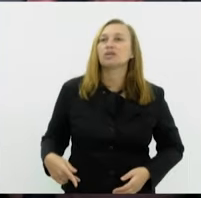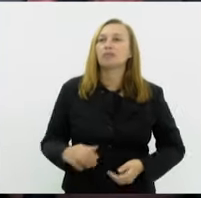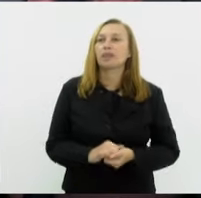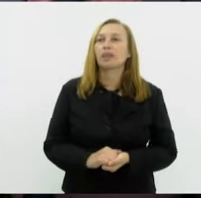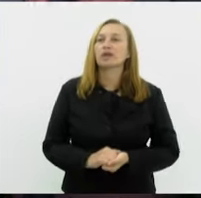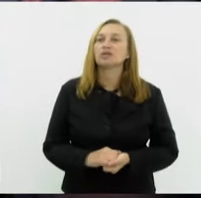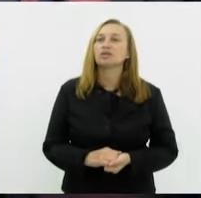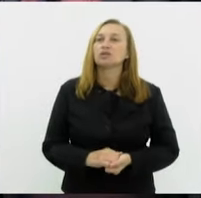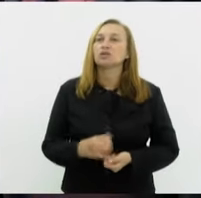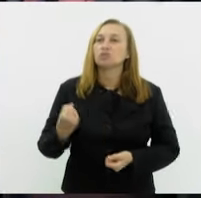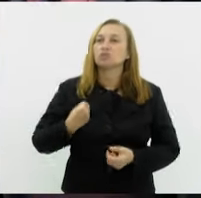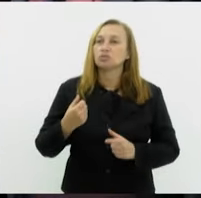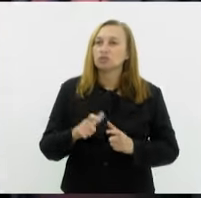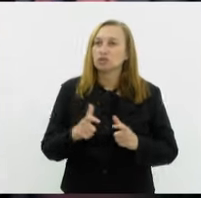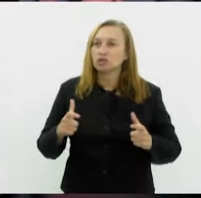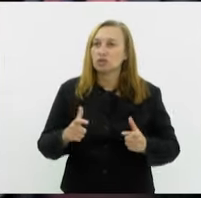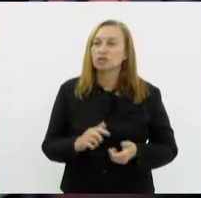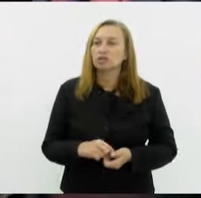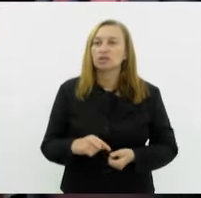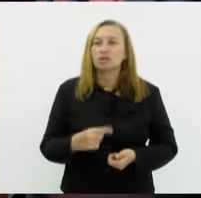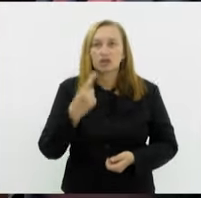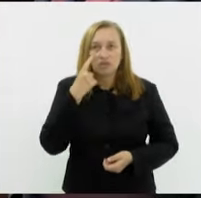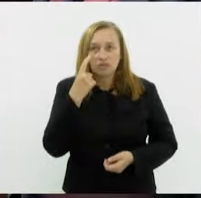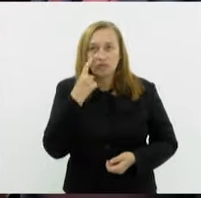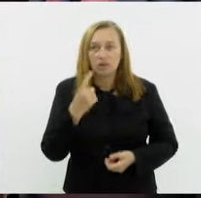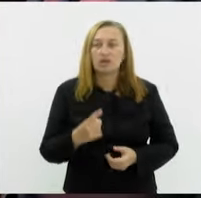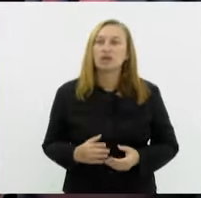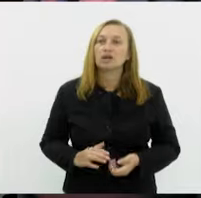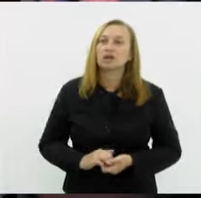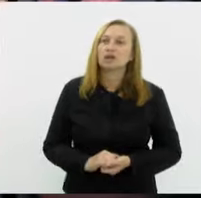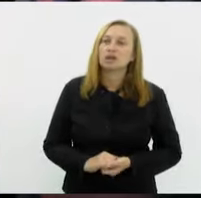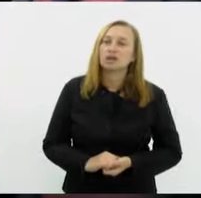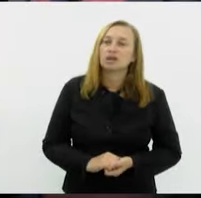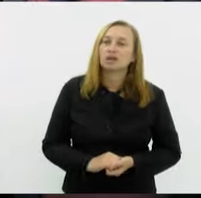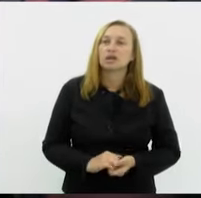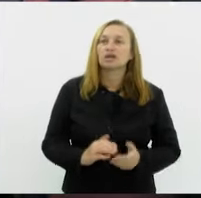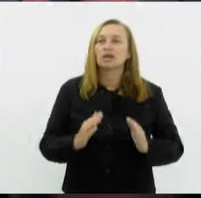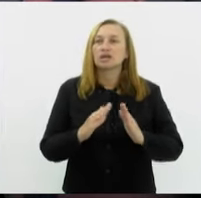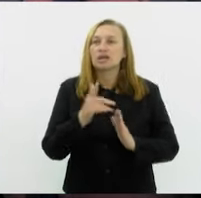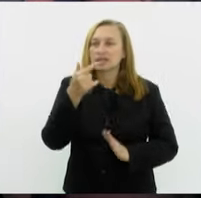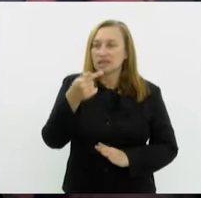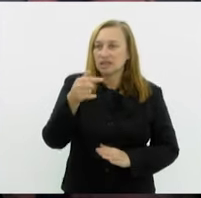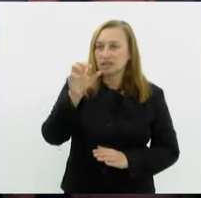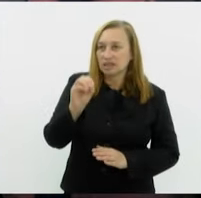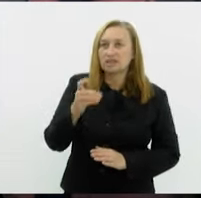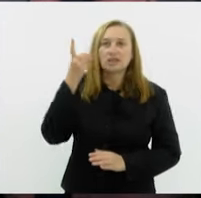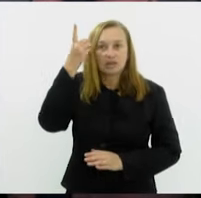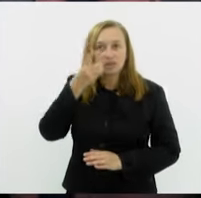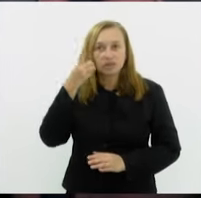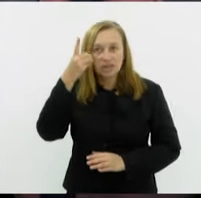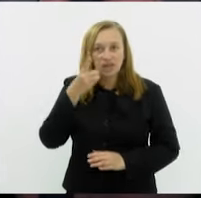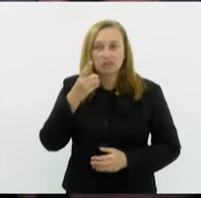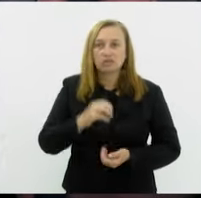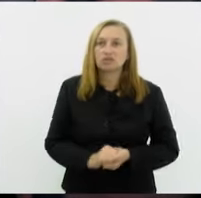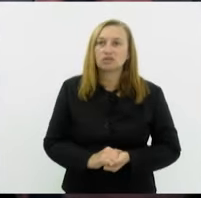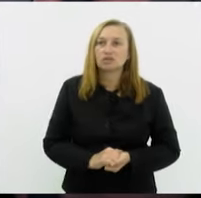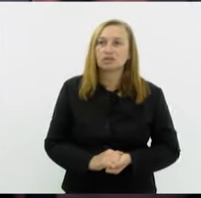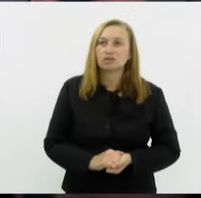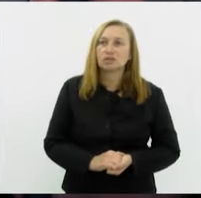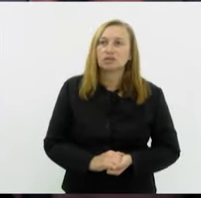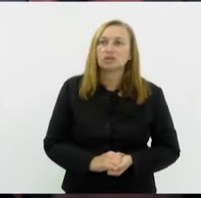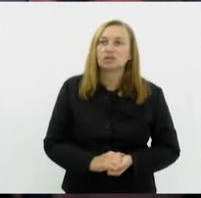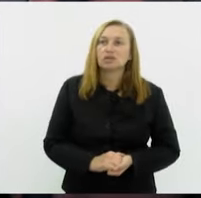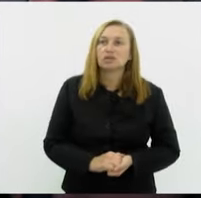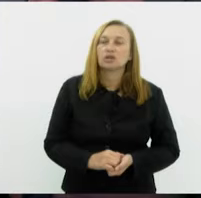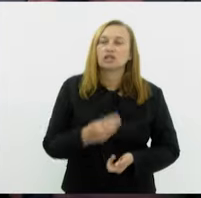por unanimidade, no dia seguinte à tragédia, essa casa autorizou os 70 deputados, deputada Carla. Essa casa autorizou o aporte